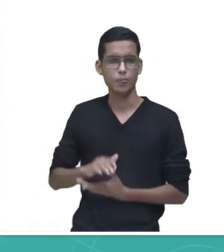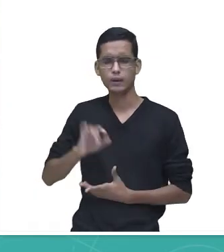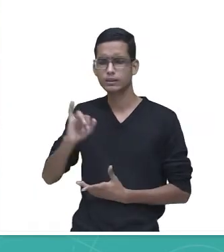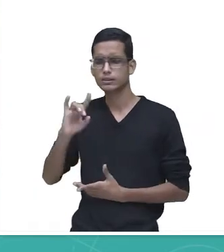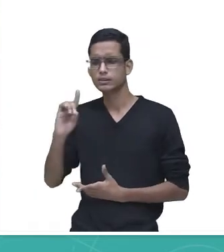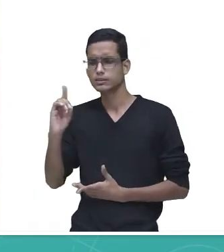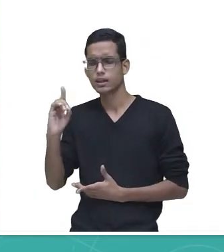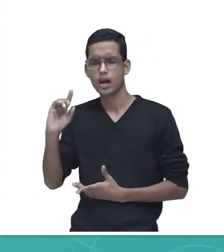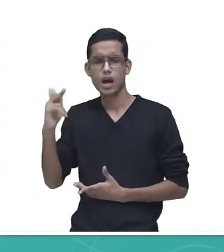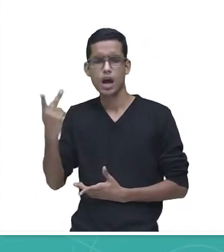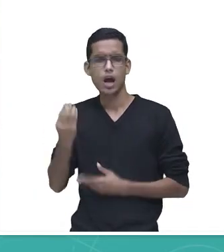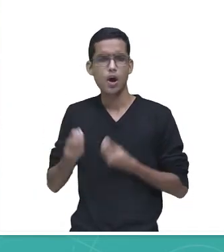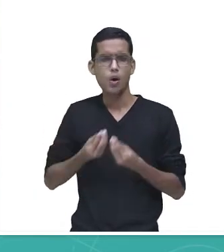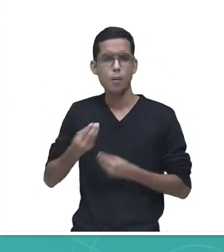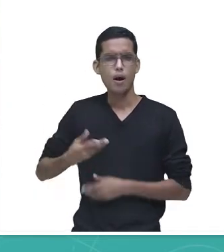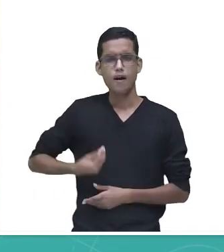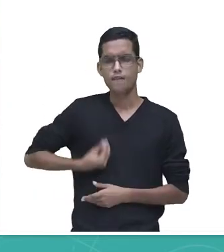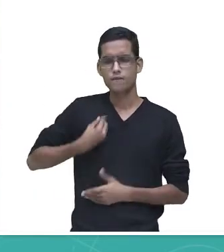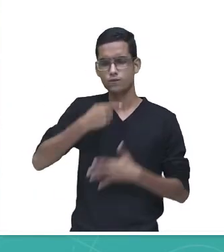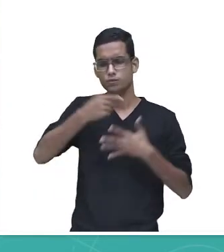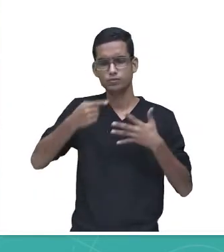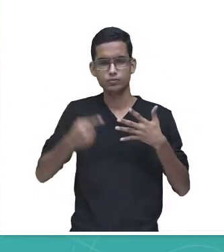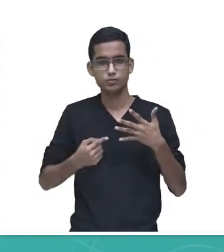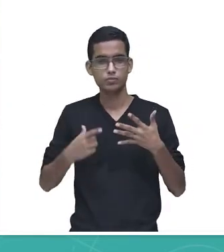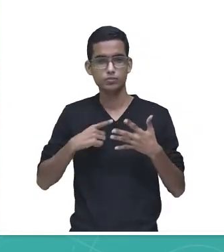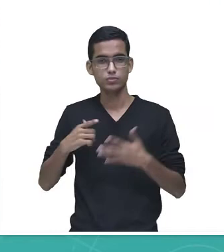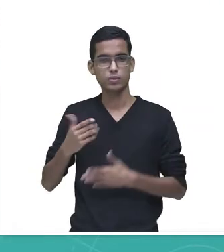posso classificar como um IDH elevado.